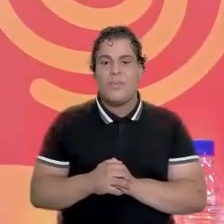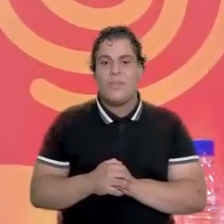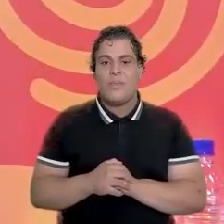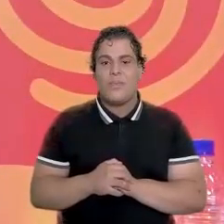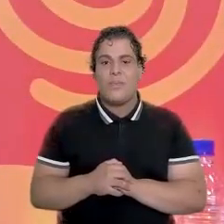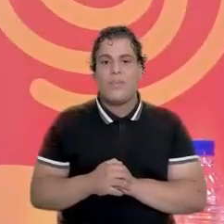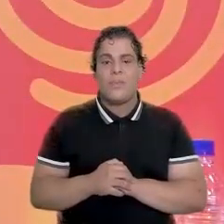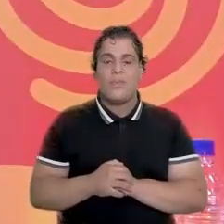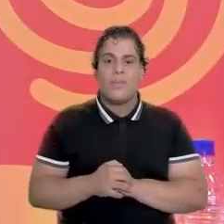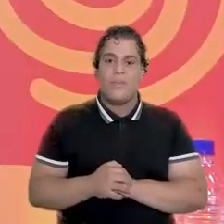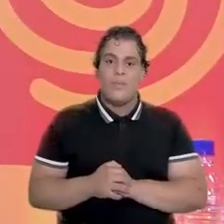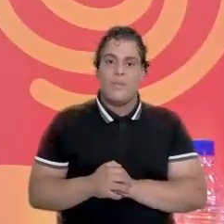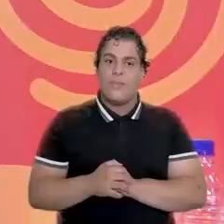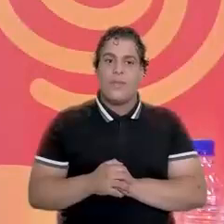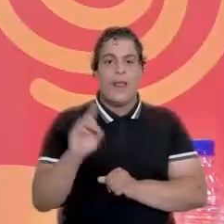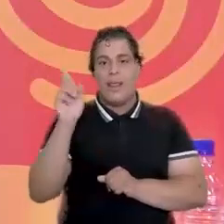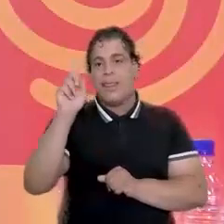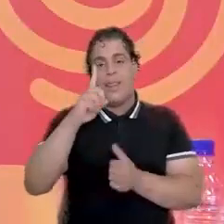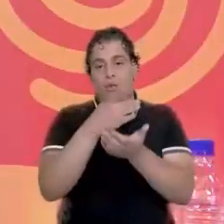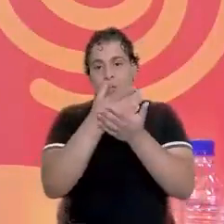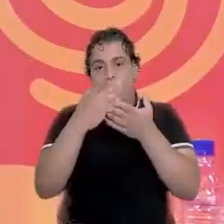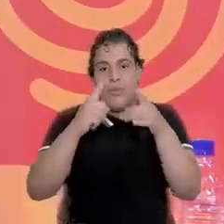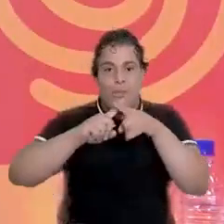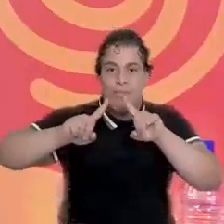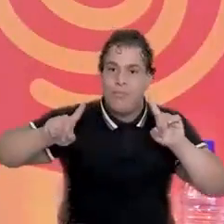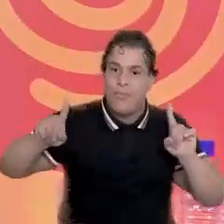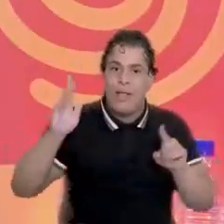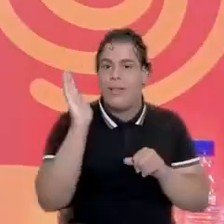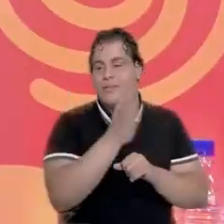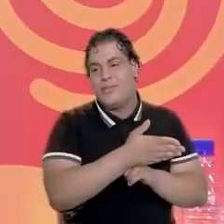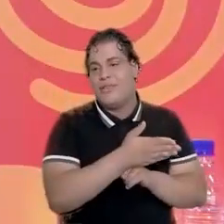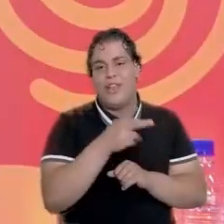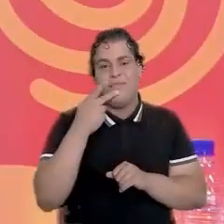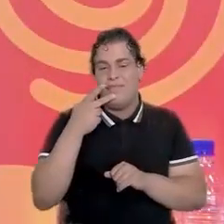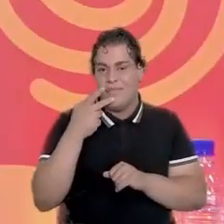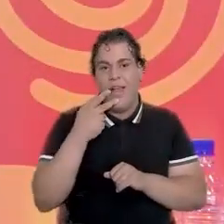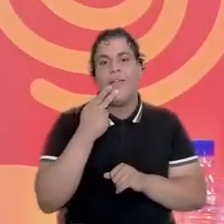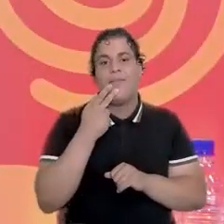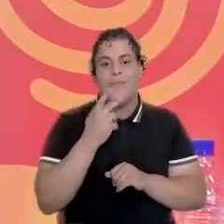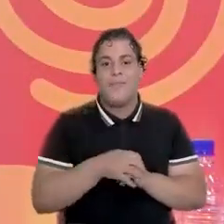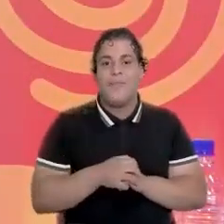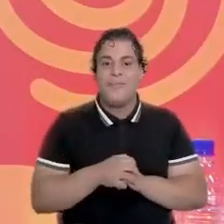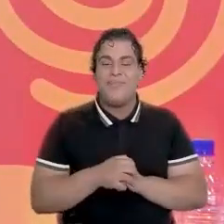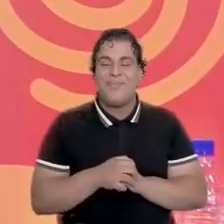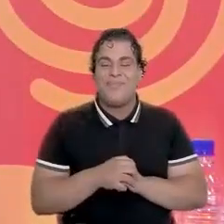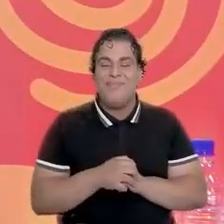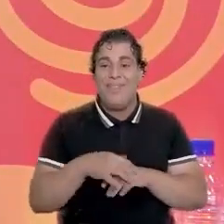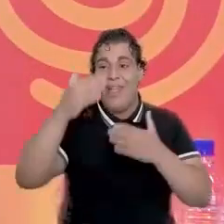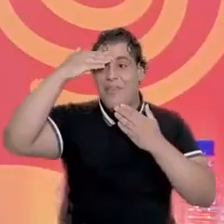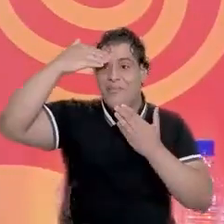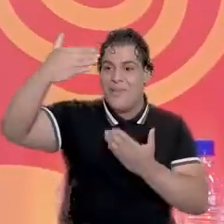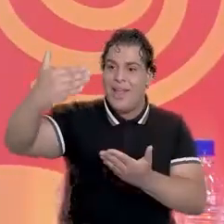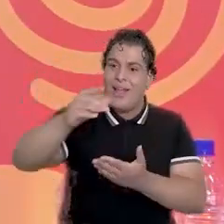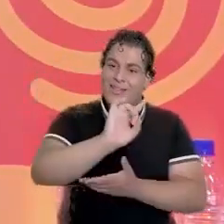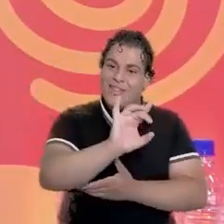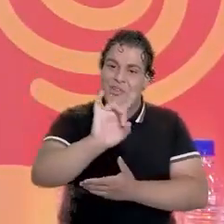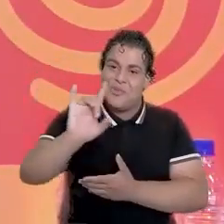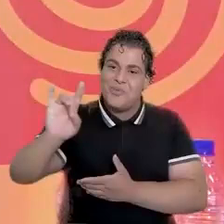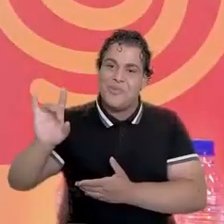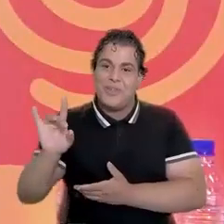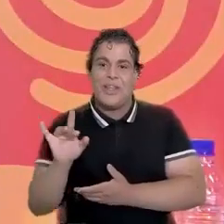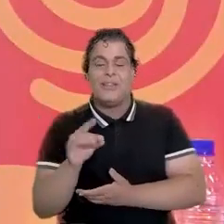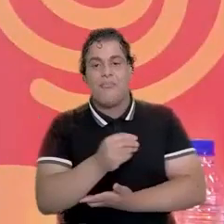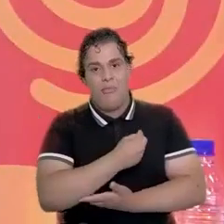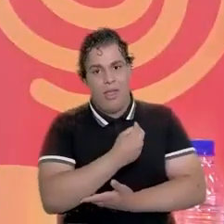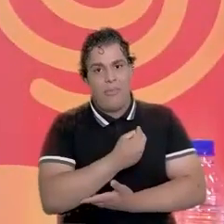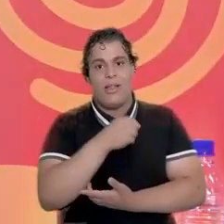maravilhosa. Quer dizer, nem começou ainda, mas eu já falo que vai ser. E obrigada a vocês aqui pela presença nessa tarde assim